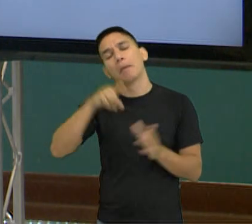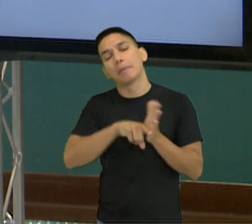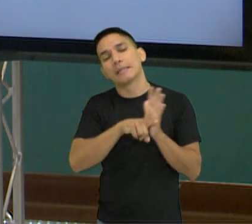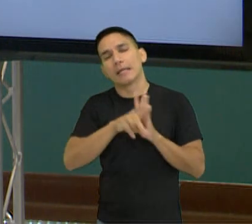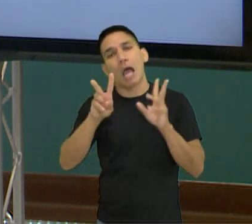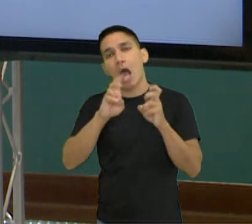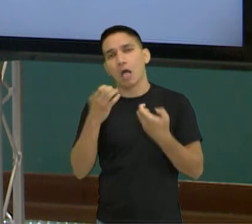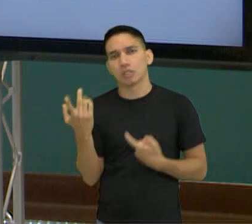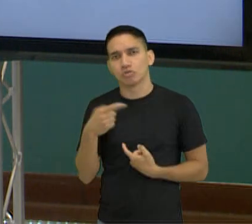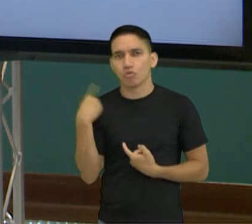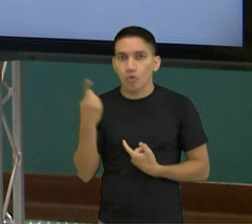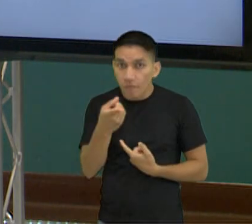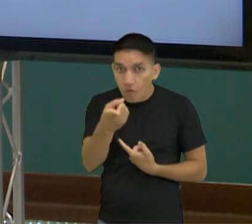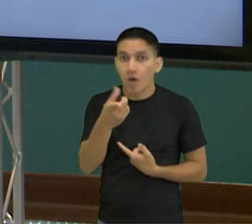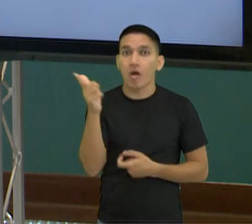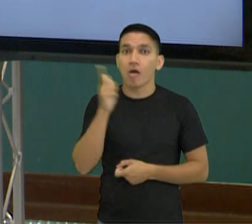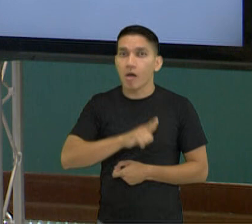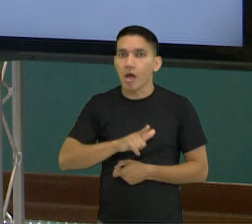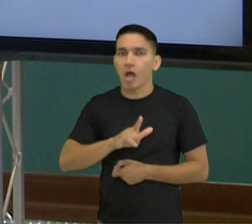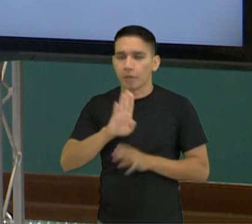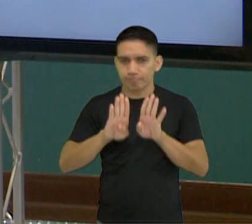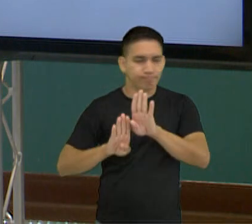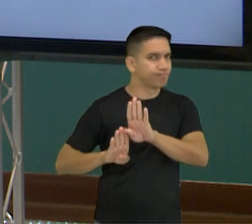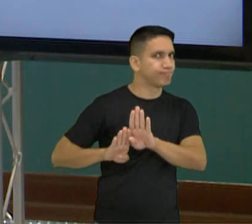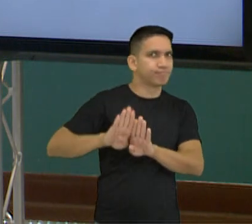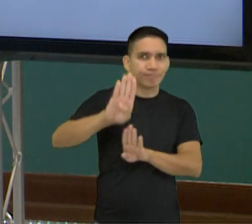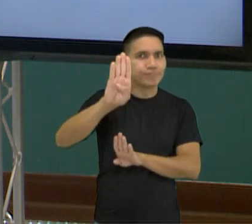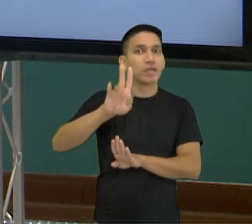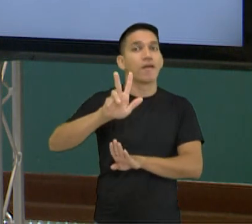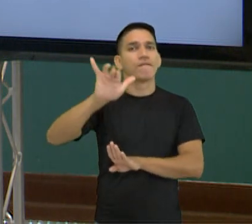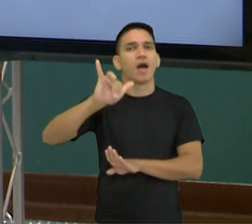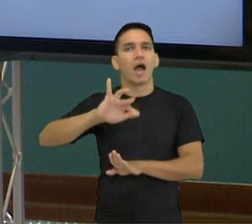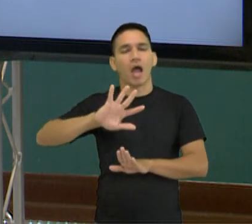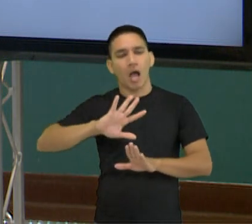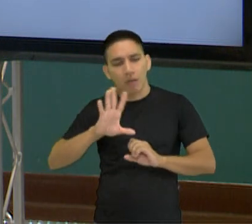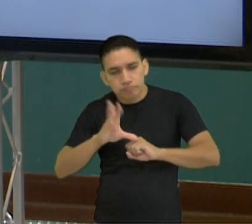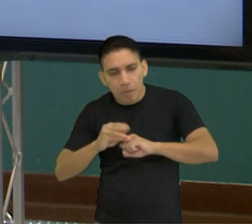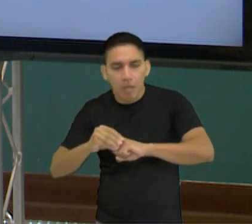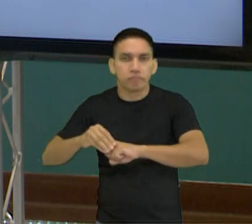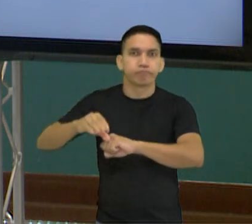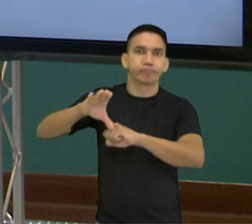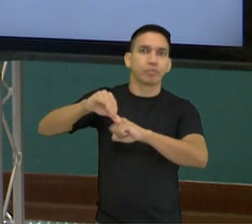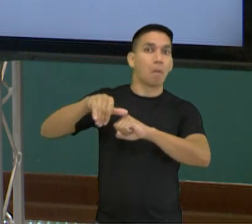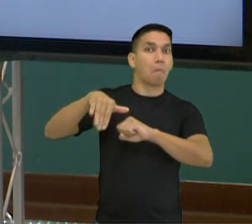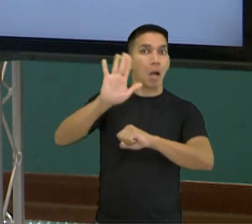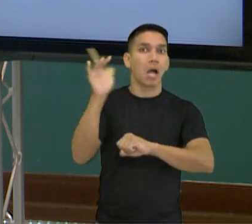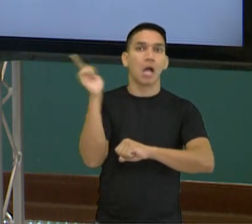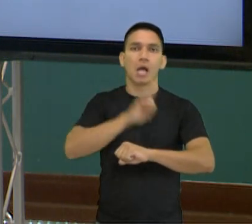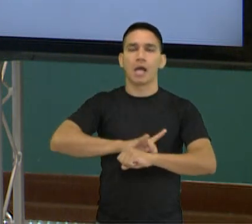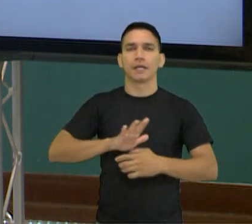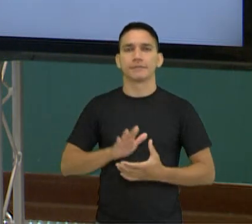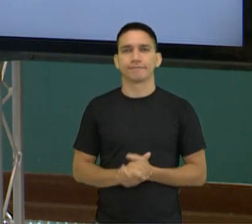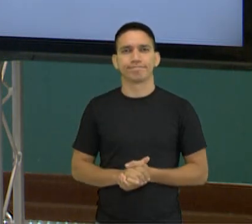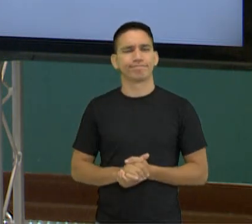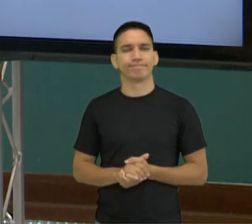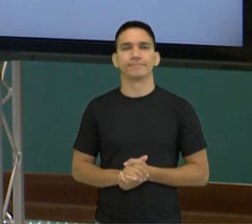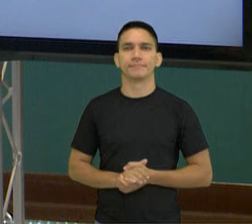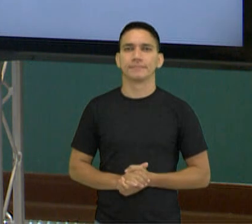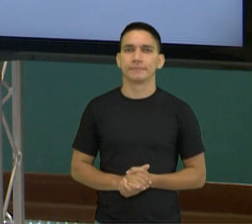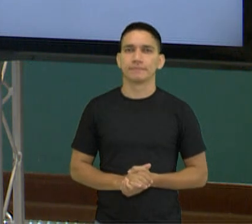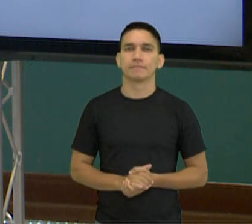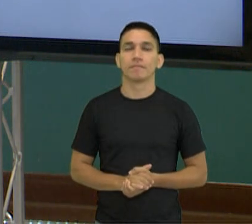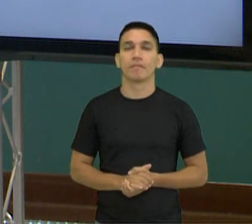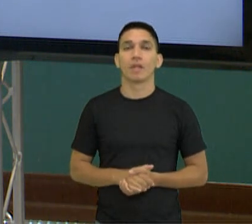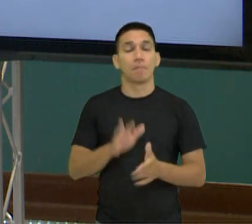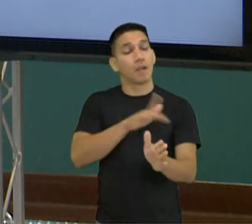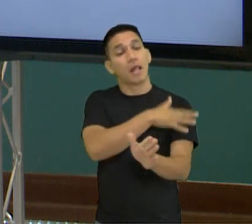essas questões e você vai se destacar e você vai construir o seu conhecimento brilhantemente. O que